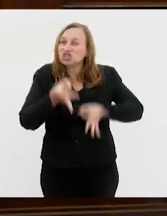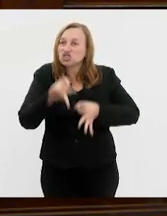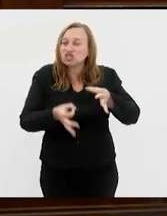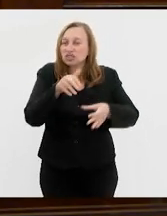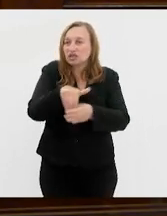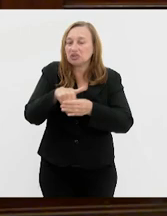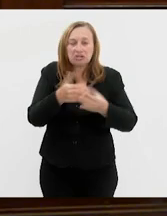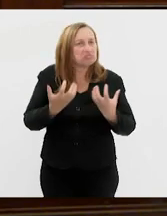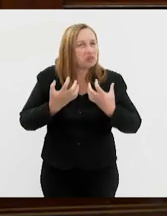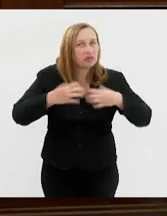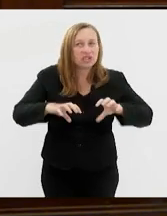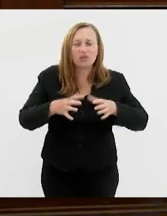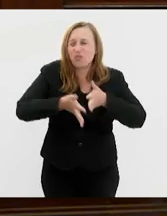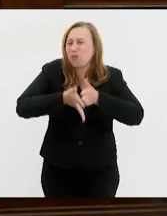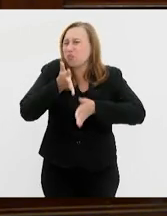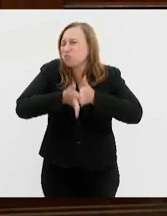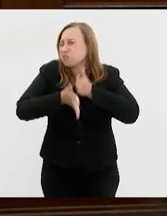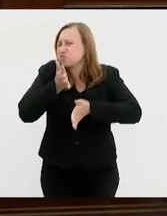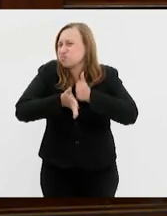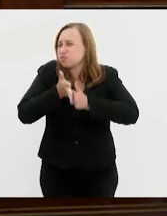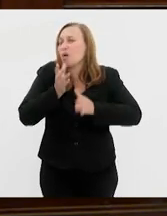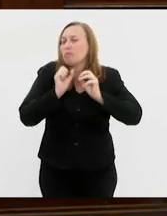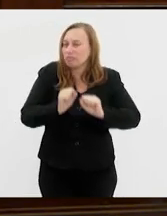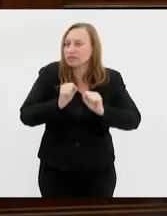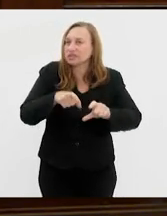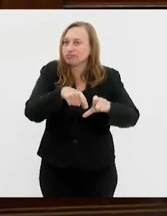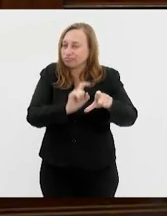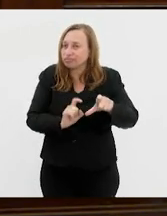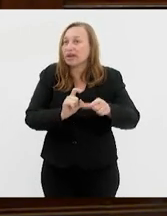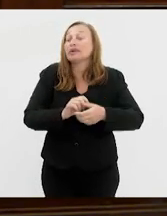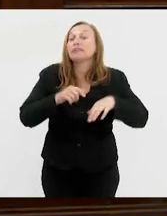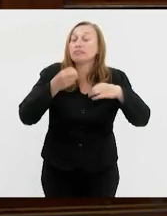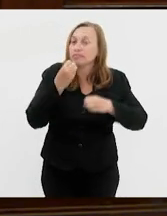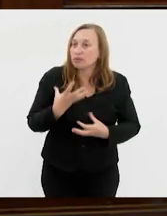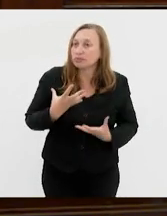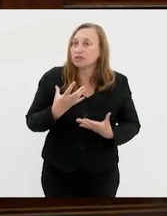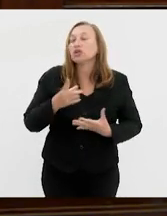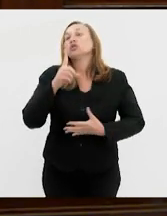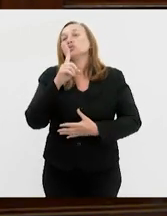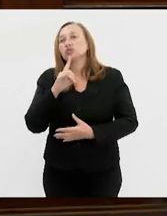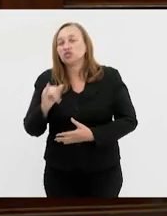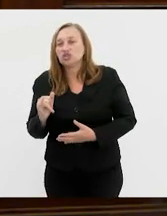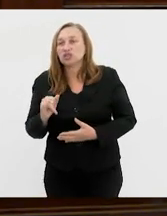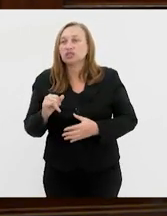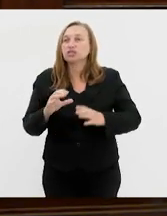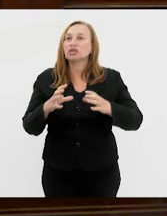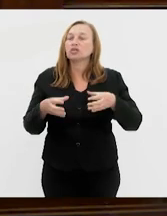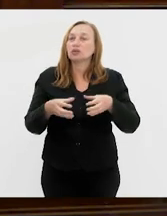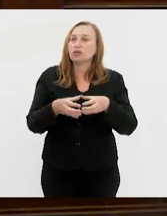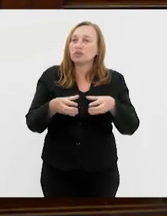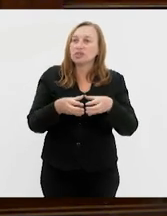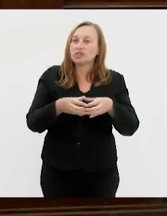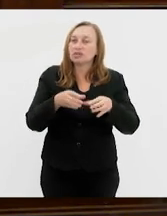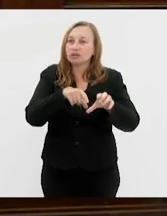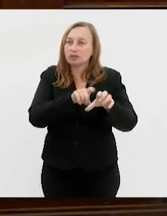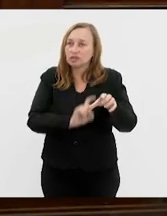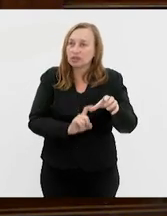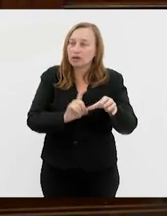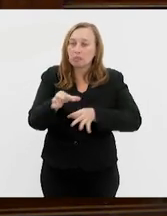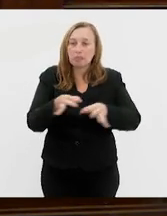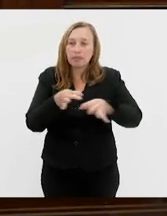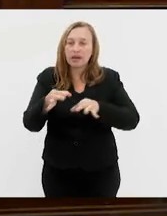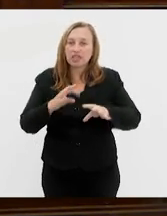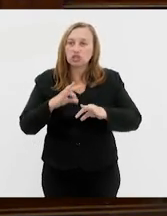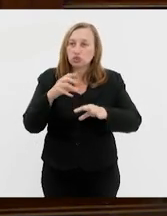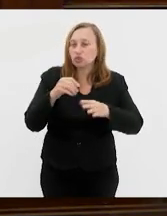foi confusão para a gente poder emancipar a cidade. Bom, no dia, a comissão de emancipação prepara toda a documentação